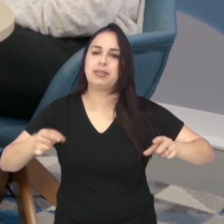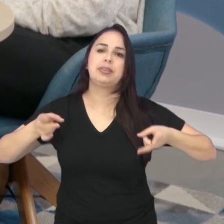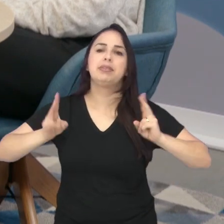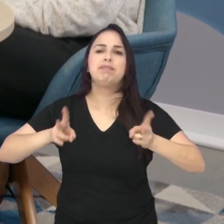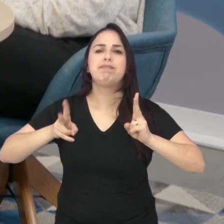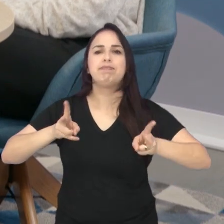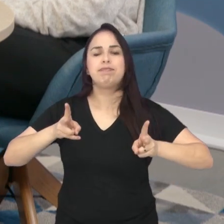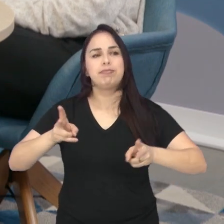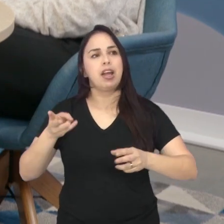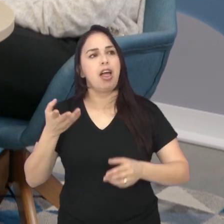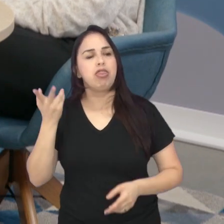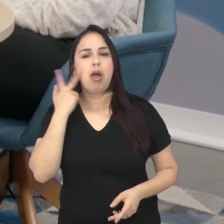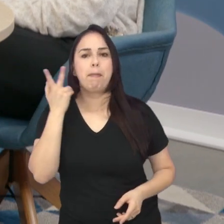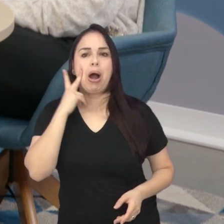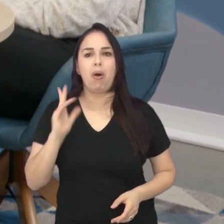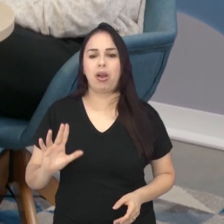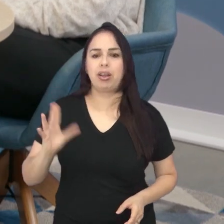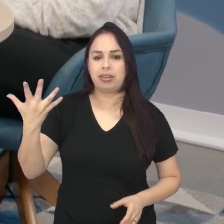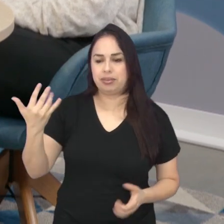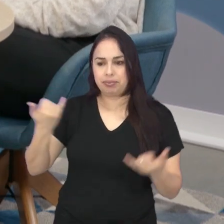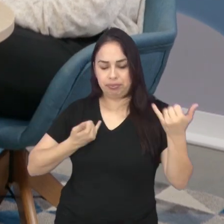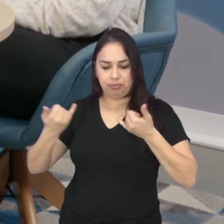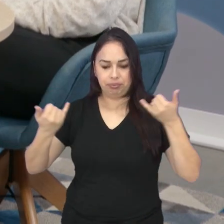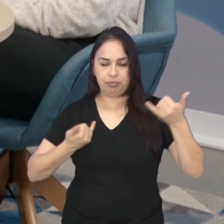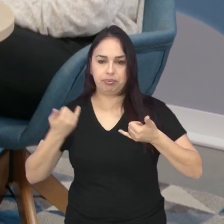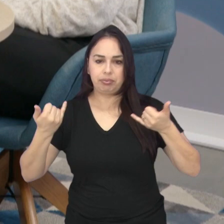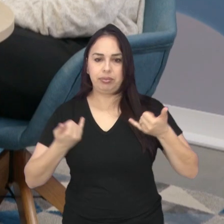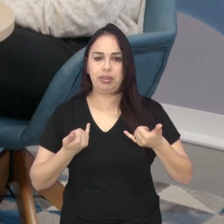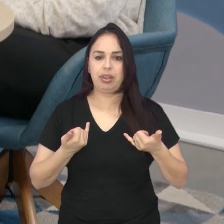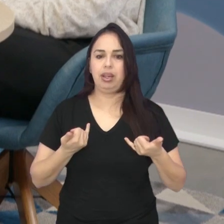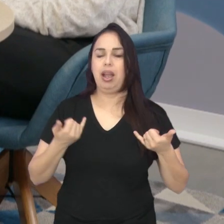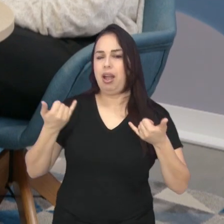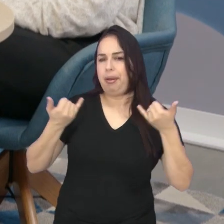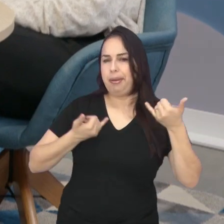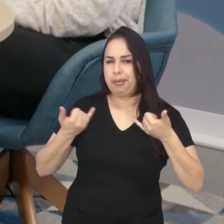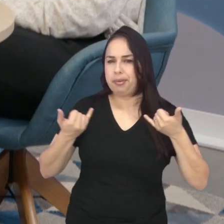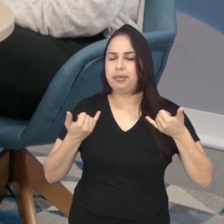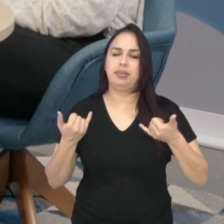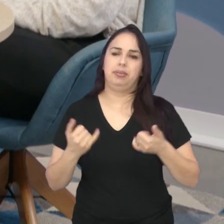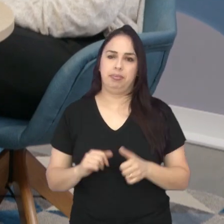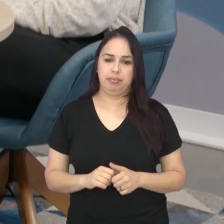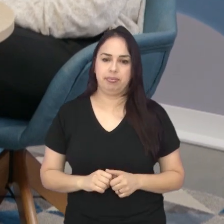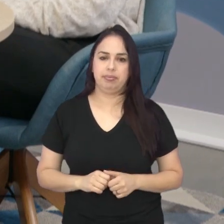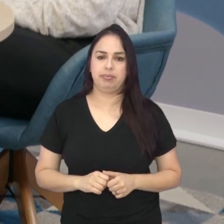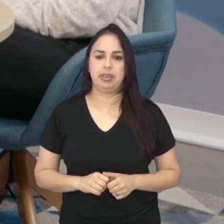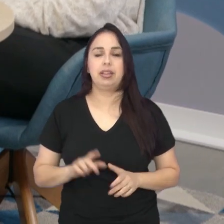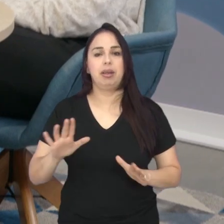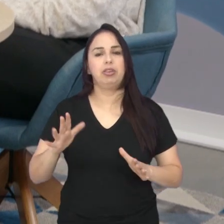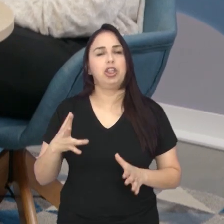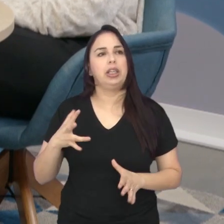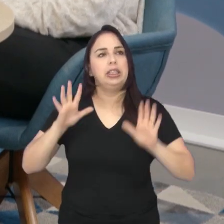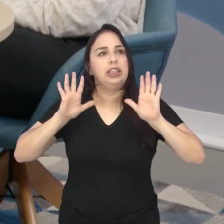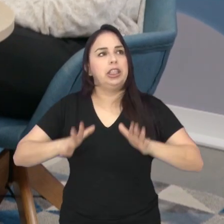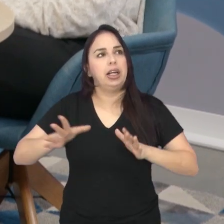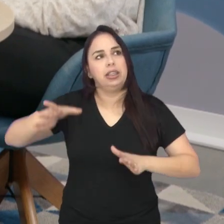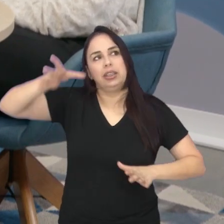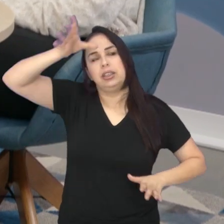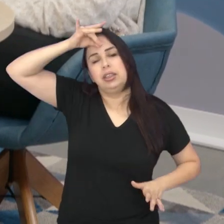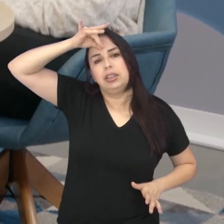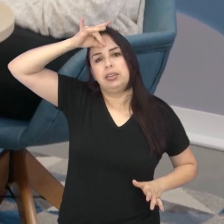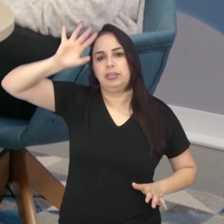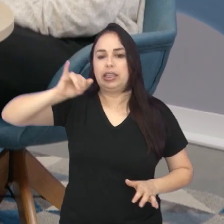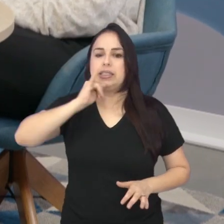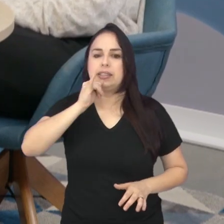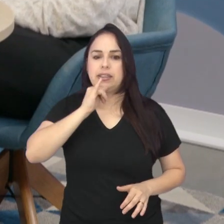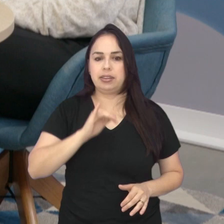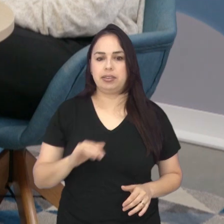frases comuns que a gente ouve desde criança, né? Ou escuta alguém falando que já estão tão enraizadas na sociedade, como, por